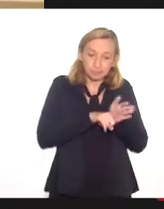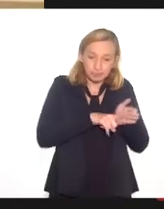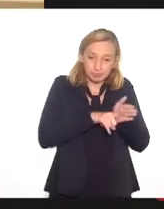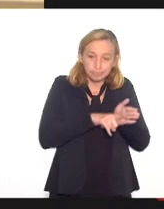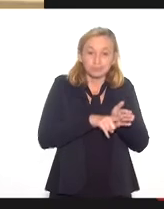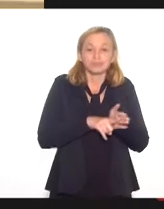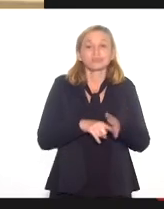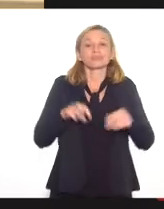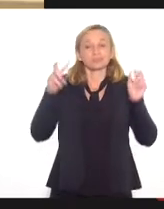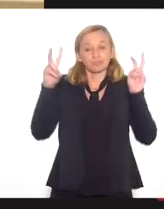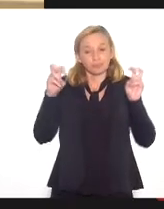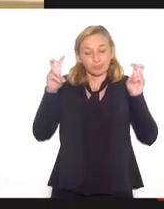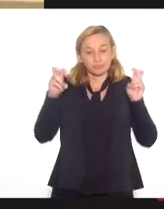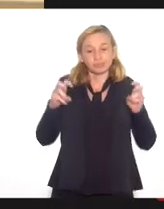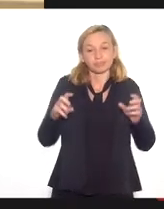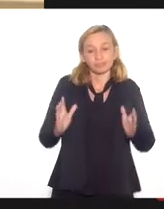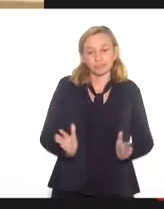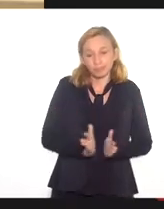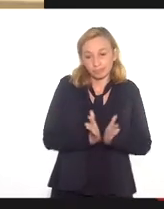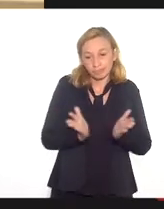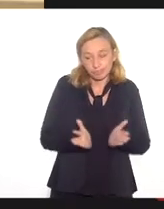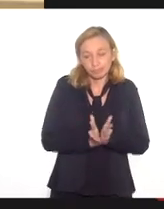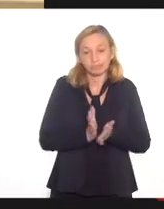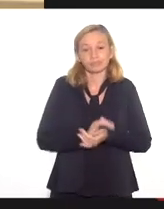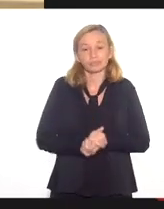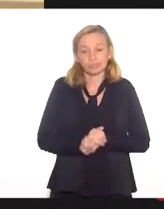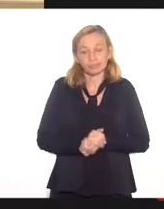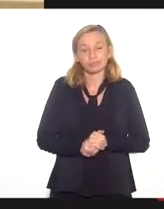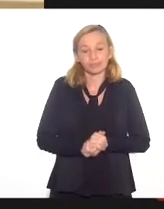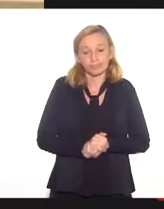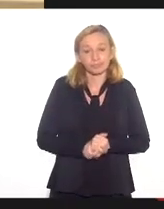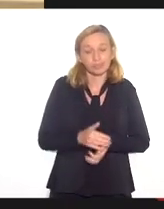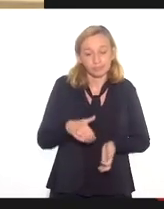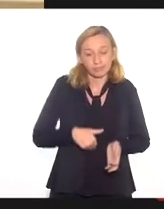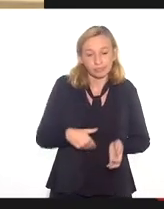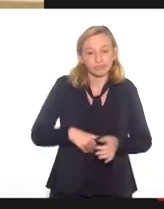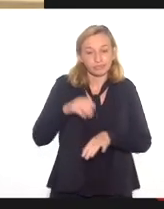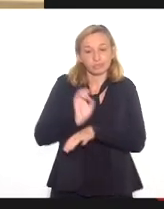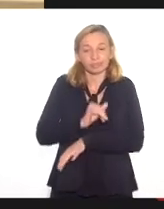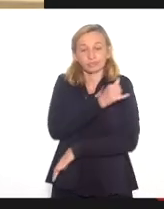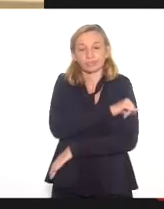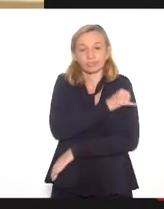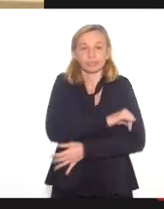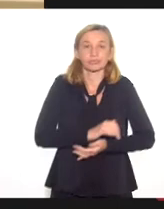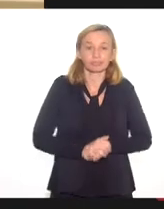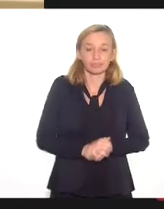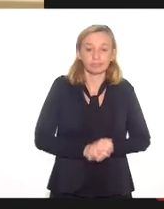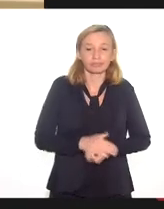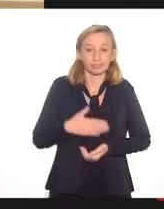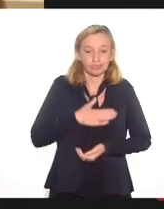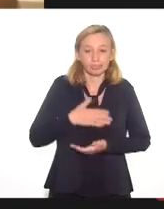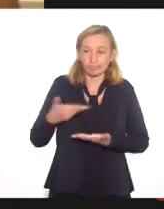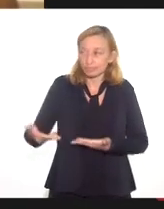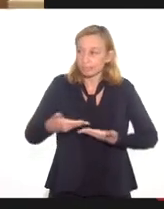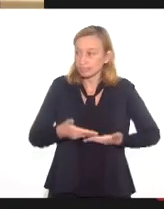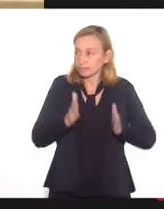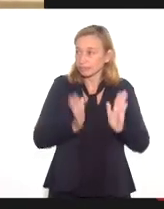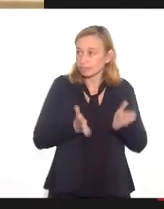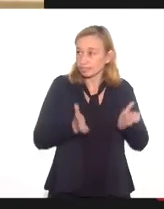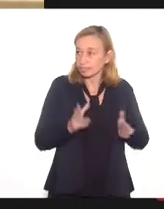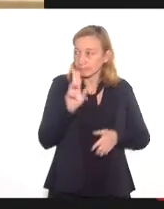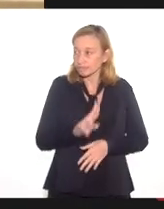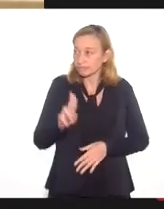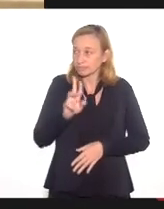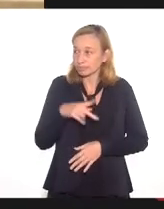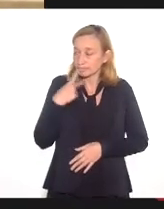a situação da miserabilidade e extrema pobreza no estado do Rio de Janeiro gostaria de convidar agora para fazer